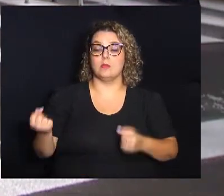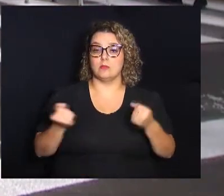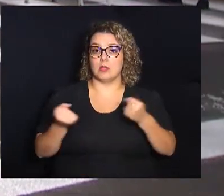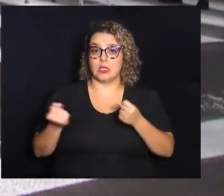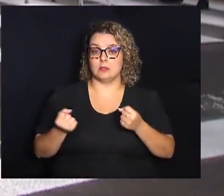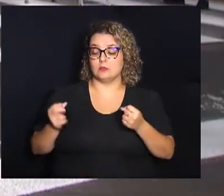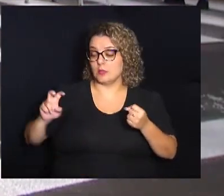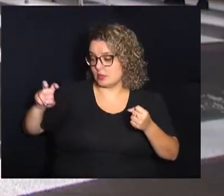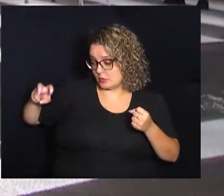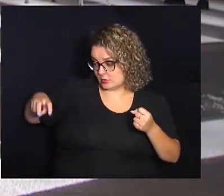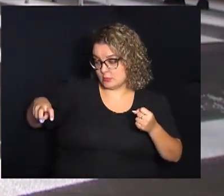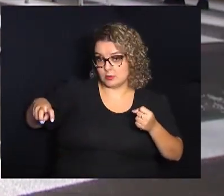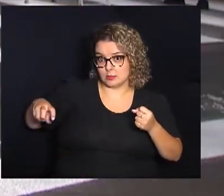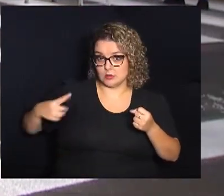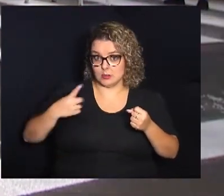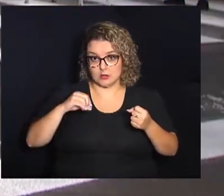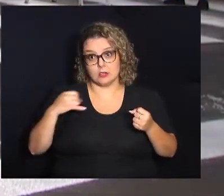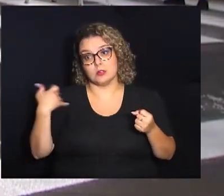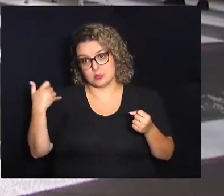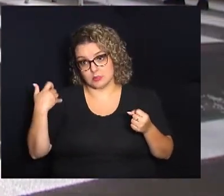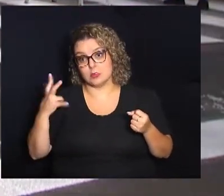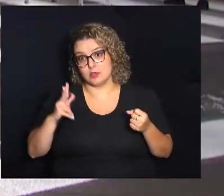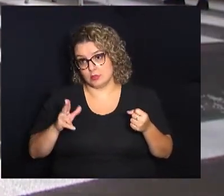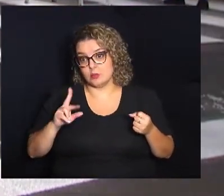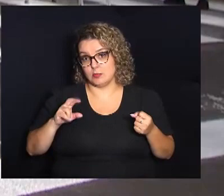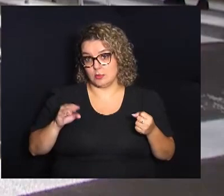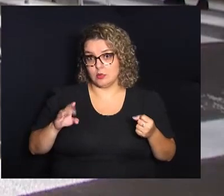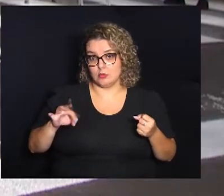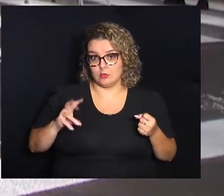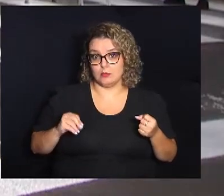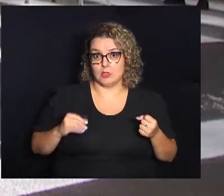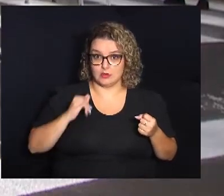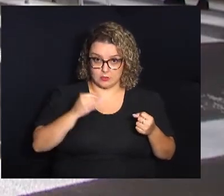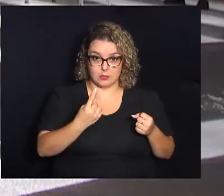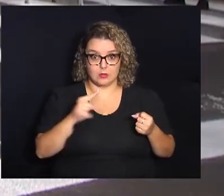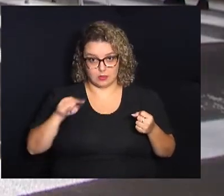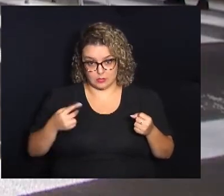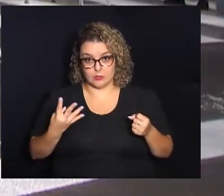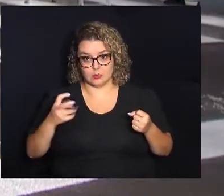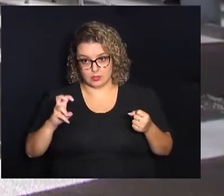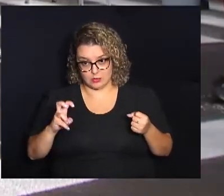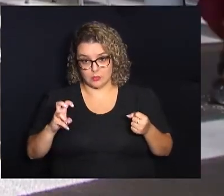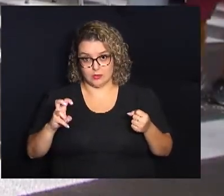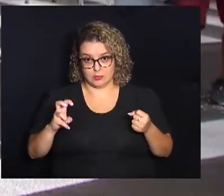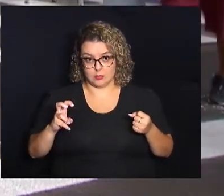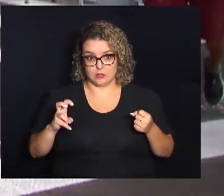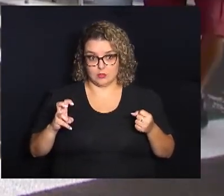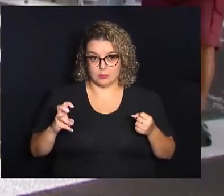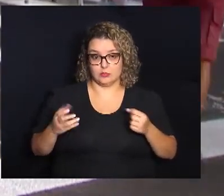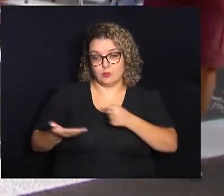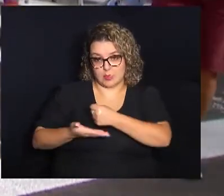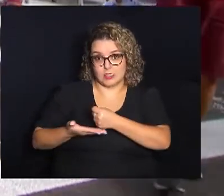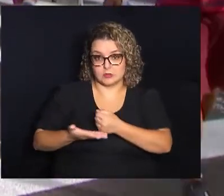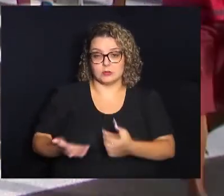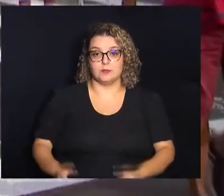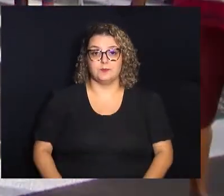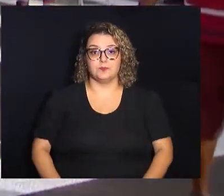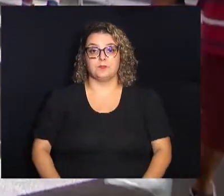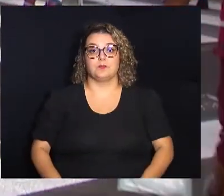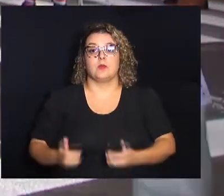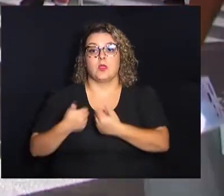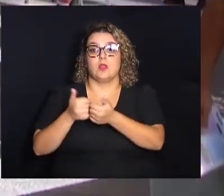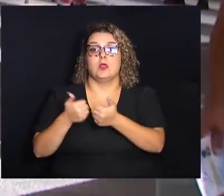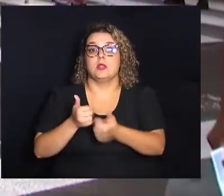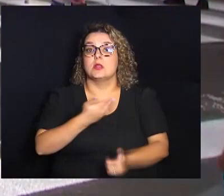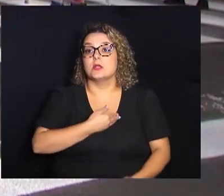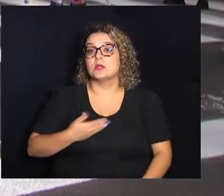é preciso ter 10 anos, não é? Como disse a Roberta, 1,45 m de altura pelo menos, né? Isso. Vamos lá, transporte público,